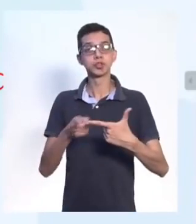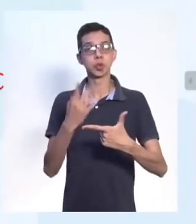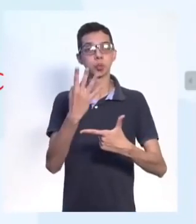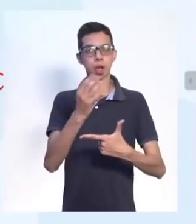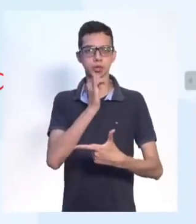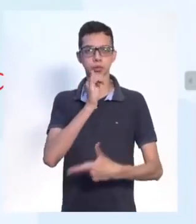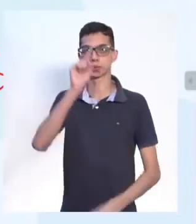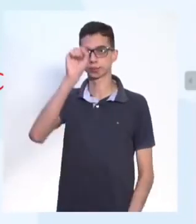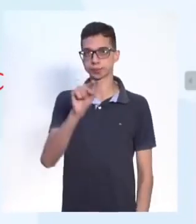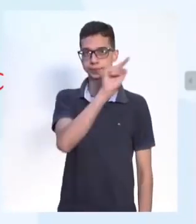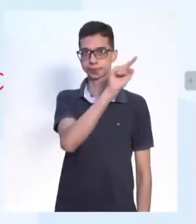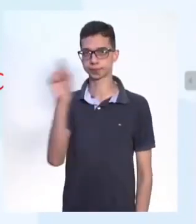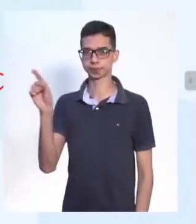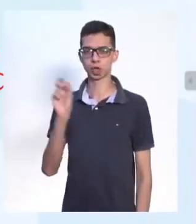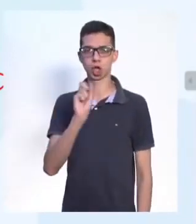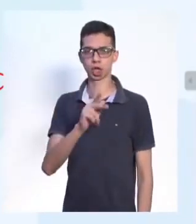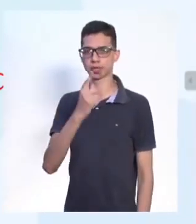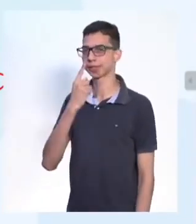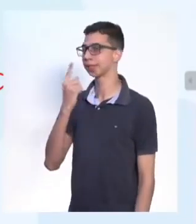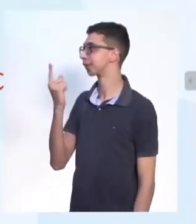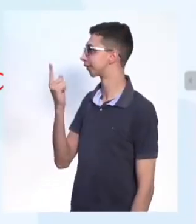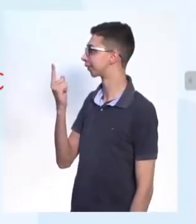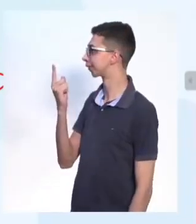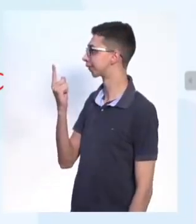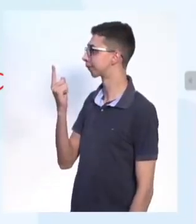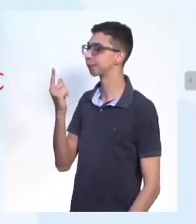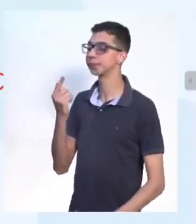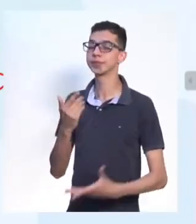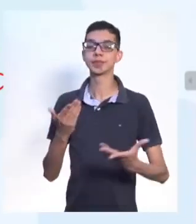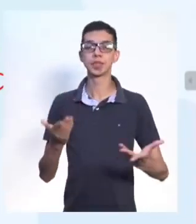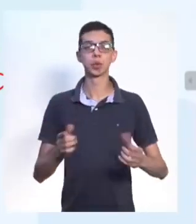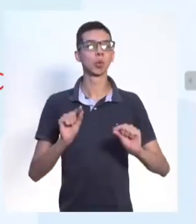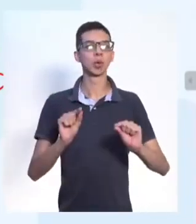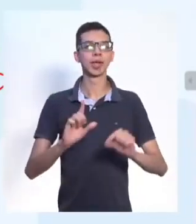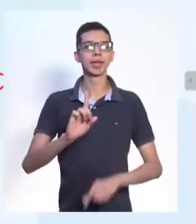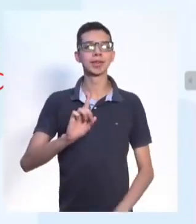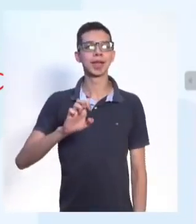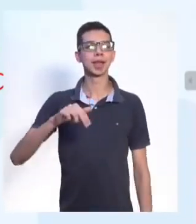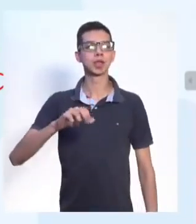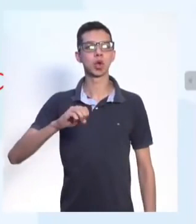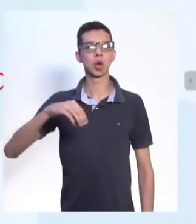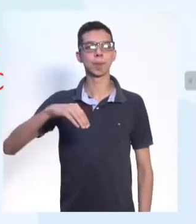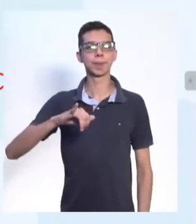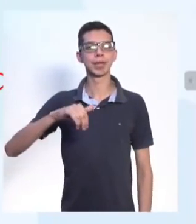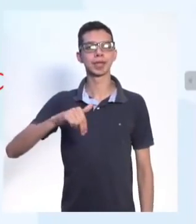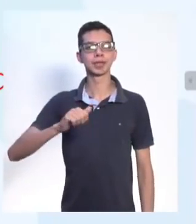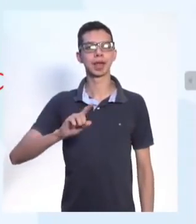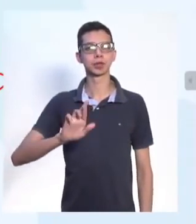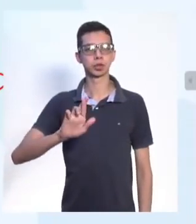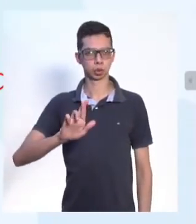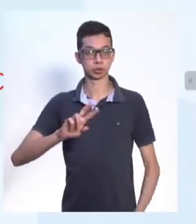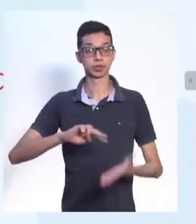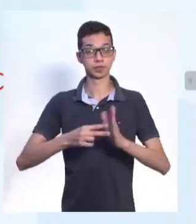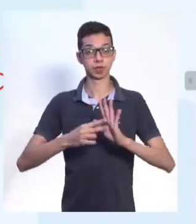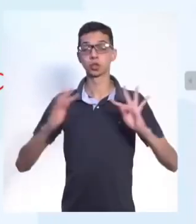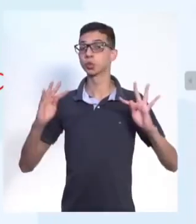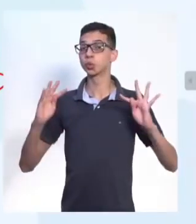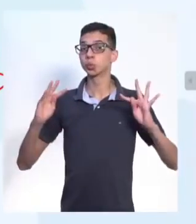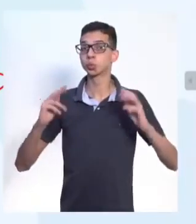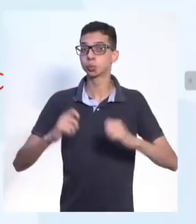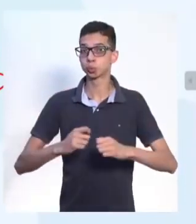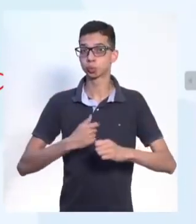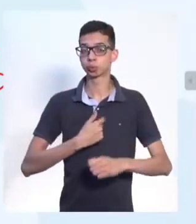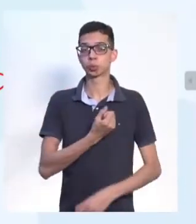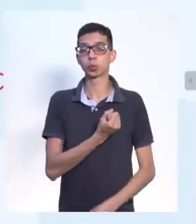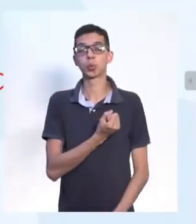Beleza? Então, o denominador é o meu todo, é a parte com que eu quero representar, né? Quantas vezes